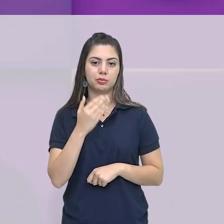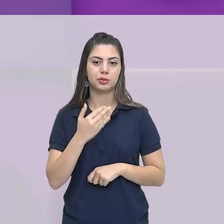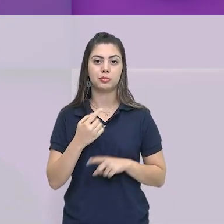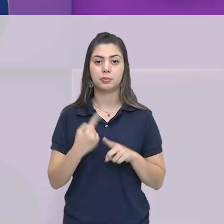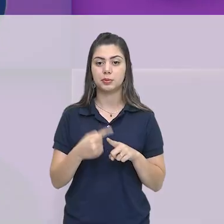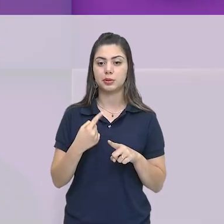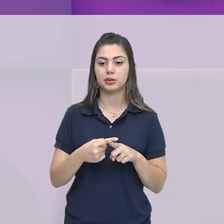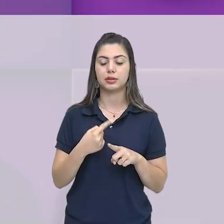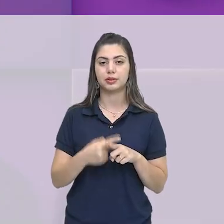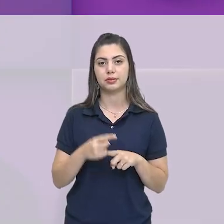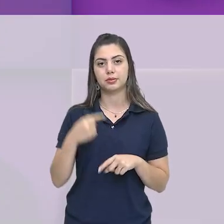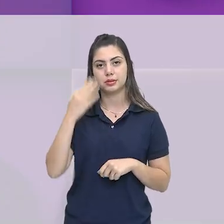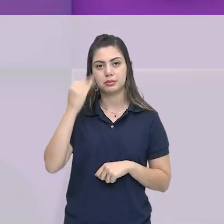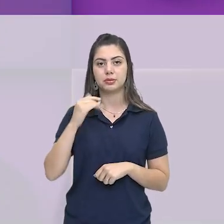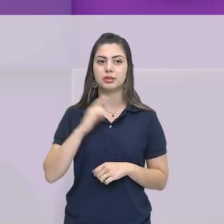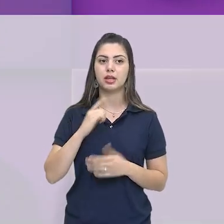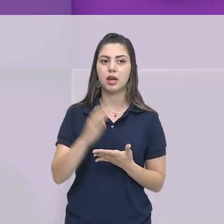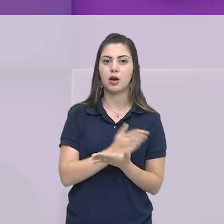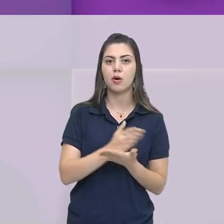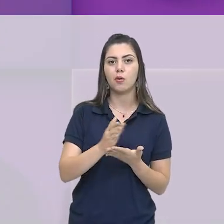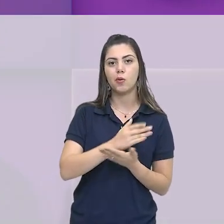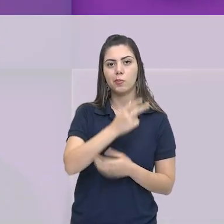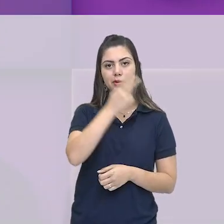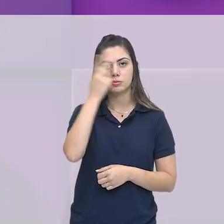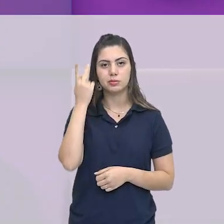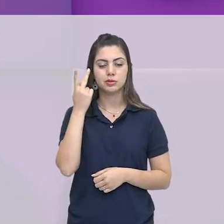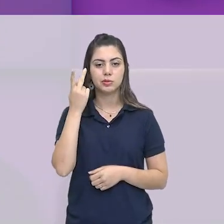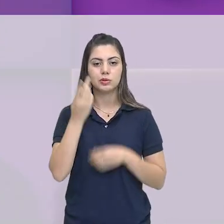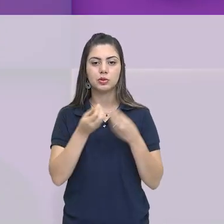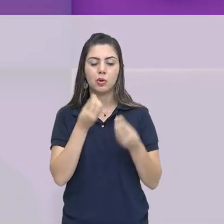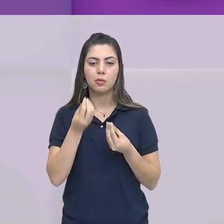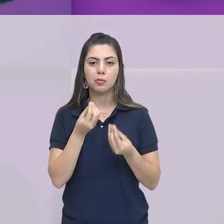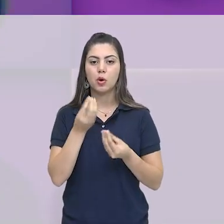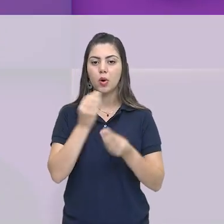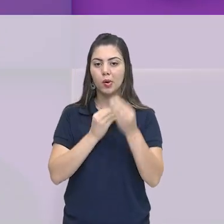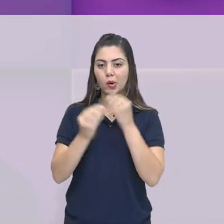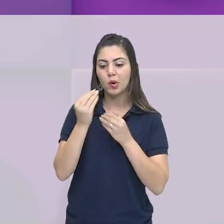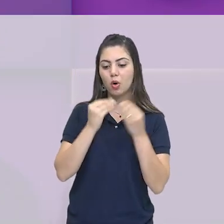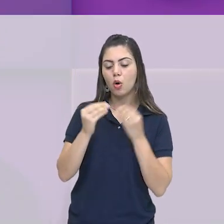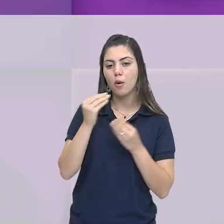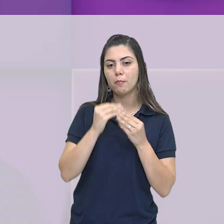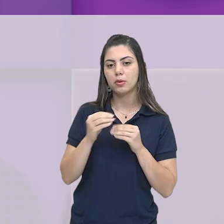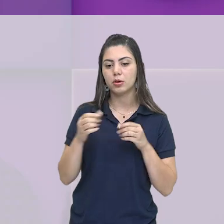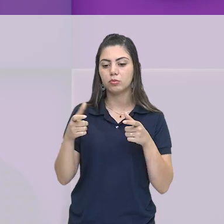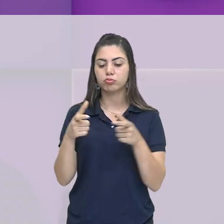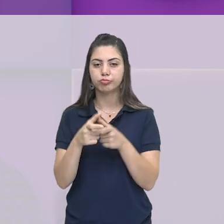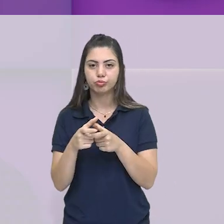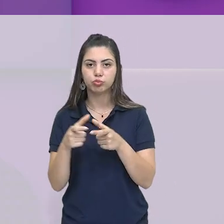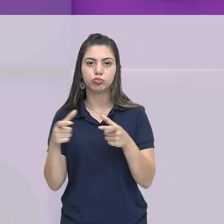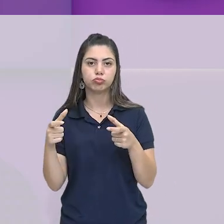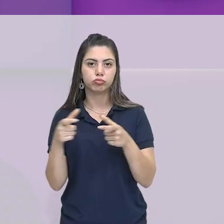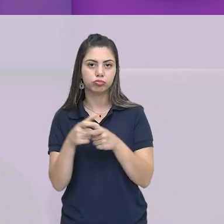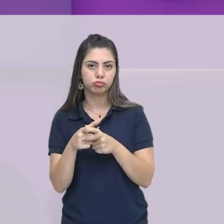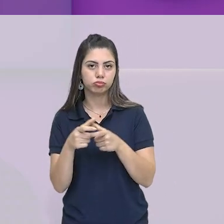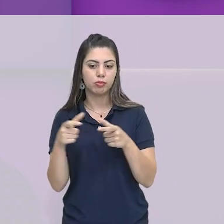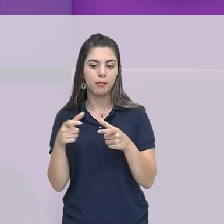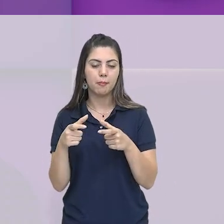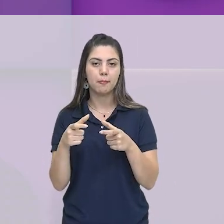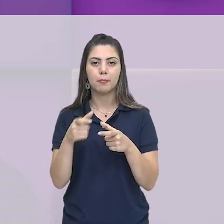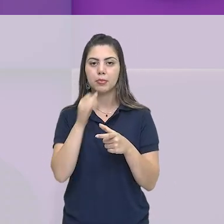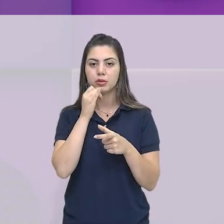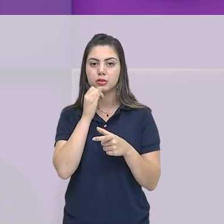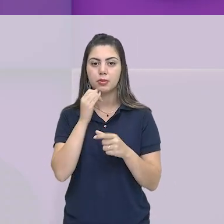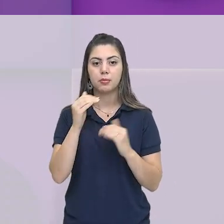seguinte, porque existem pessoas que, né, consomem uma determinada quantidade de calorias a